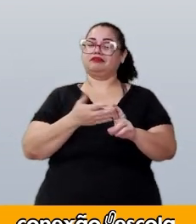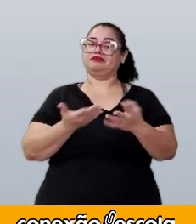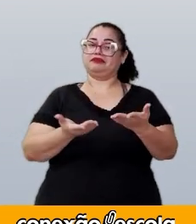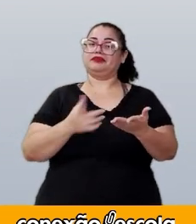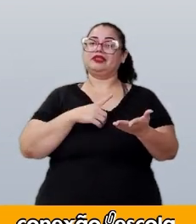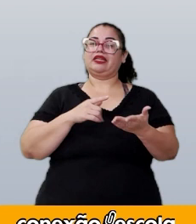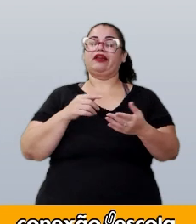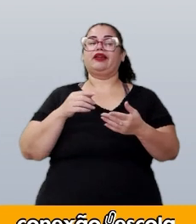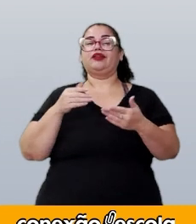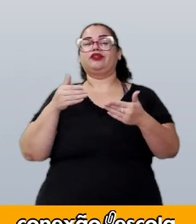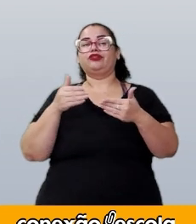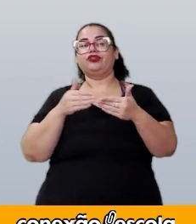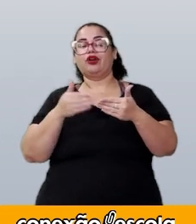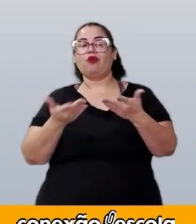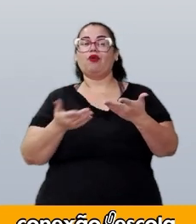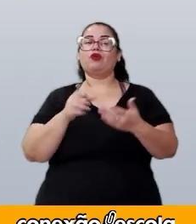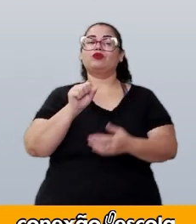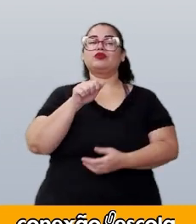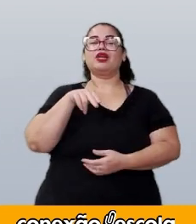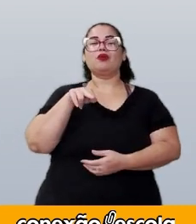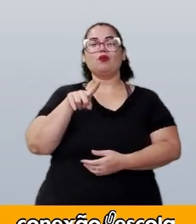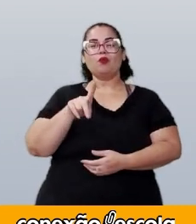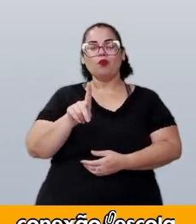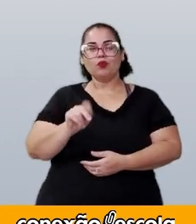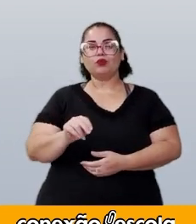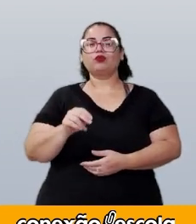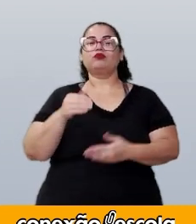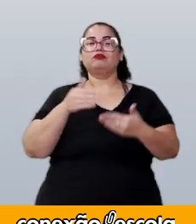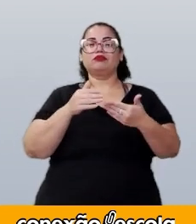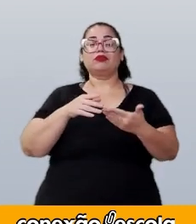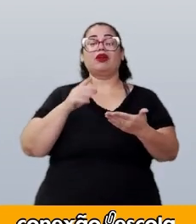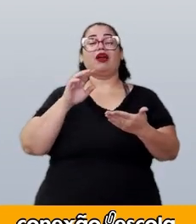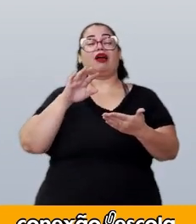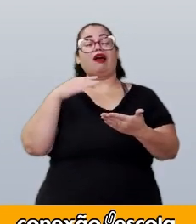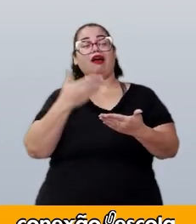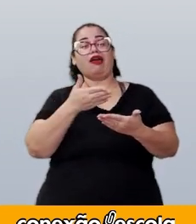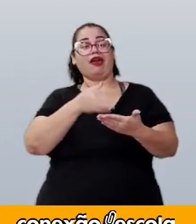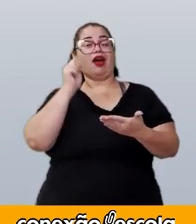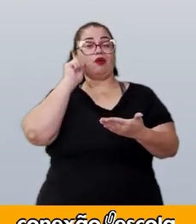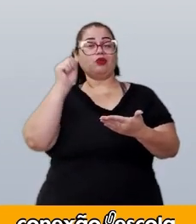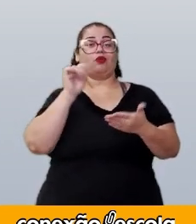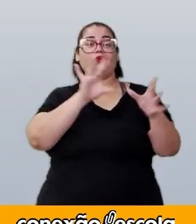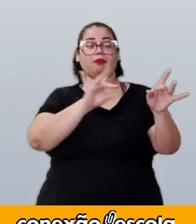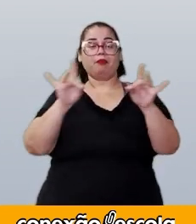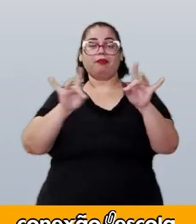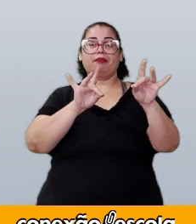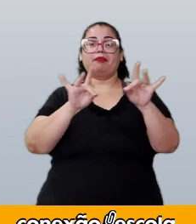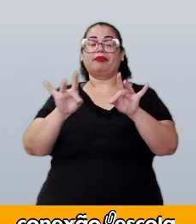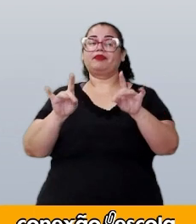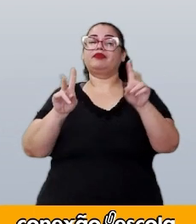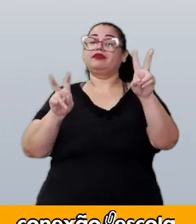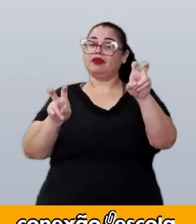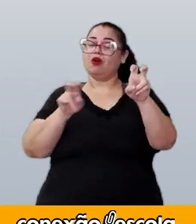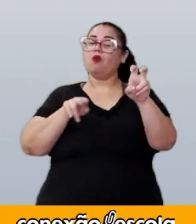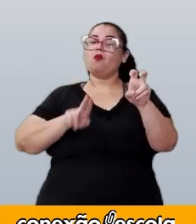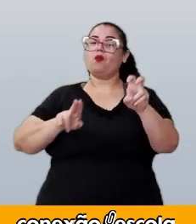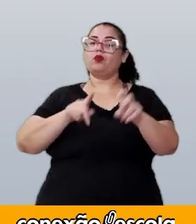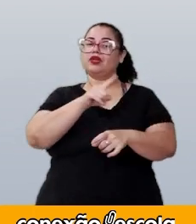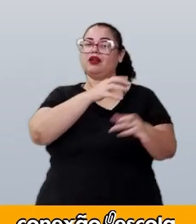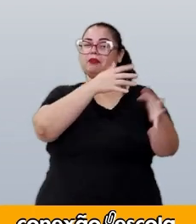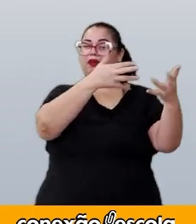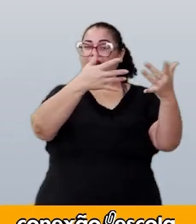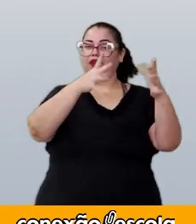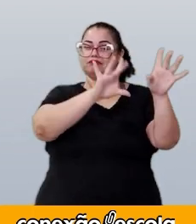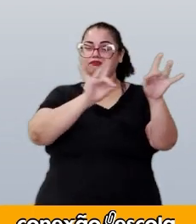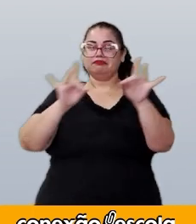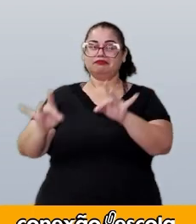como de acordo com, segundo com tal autor e colocar a fala dele entre aspas. Tudo aquilo que